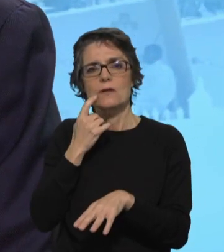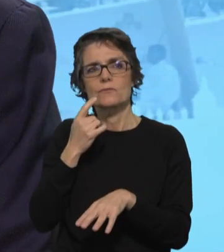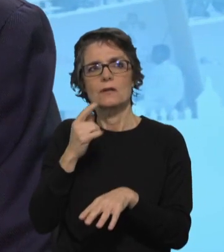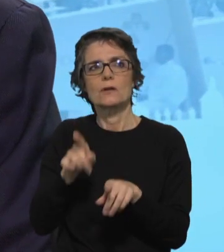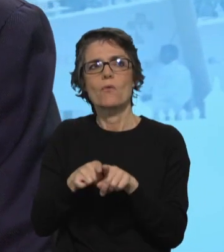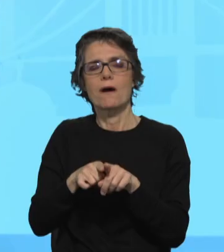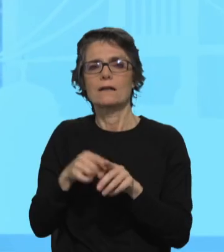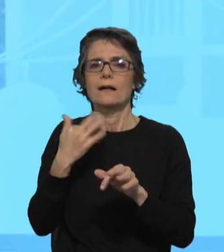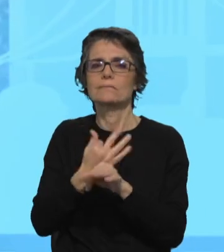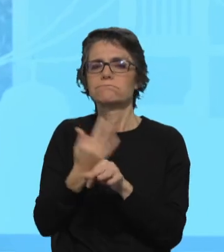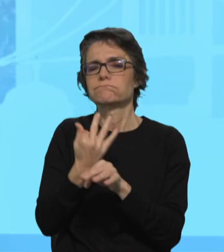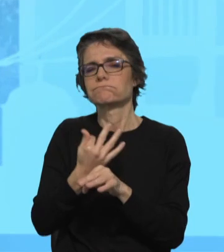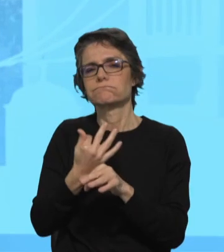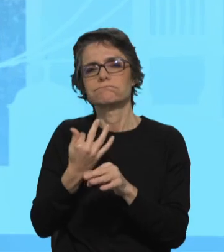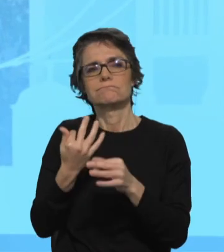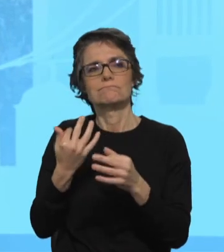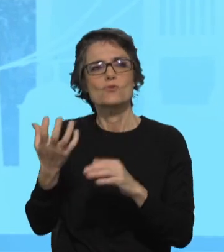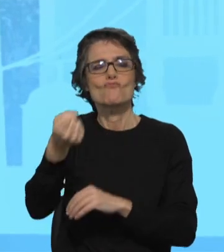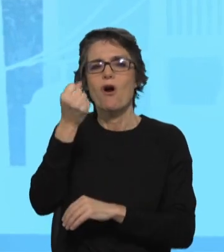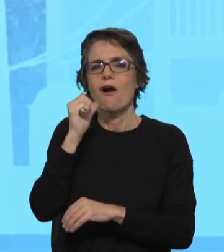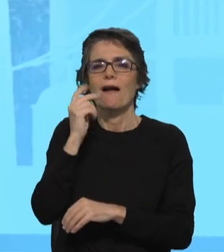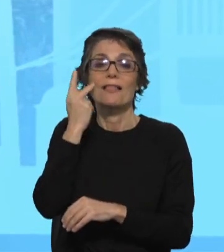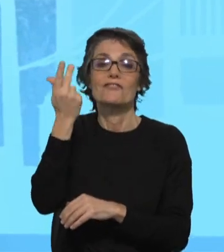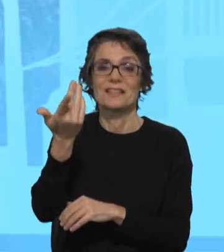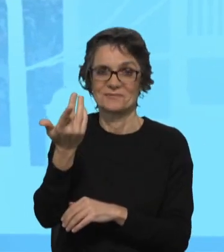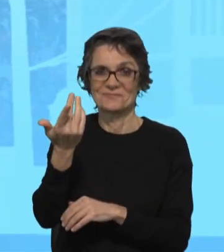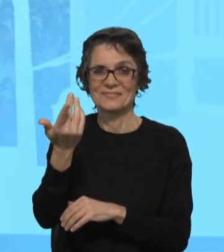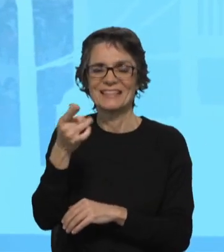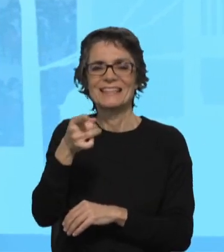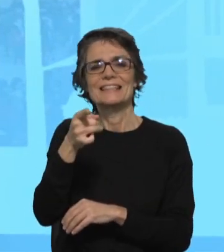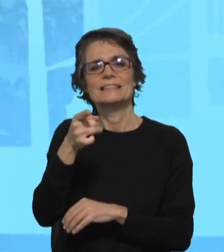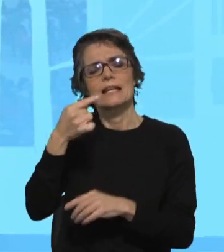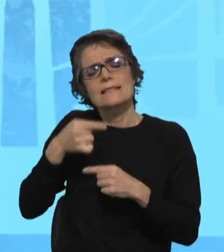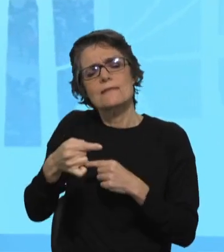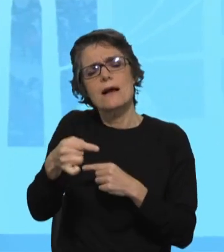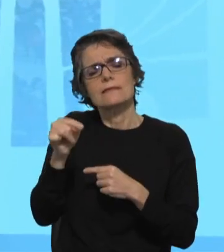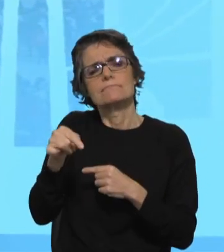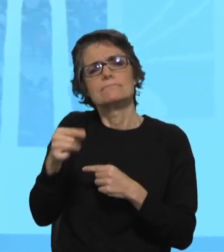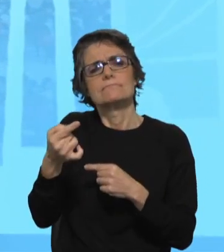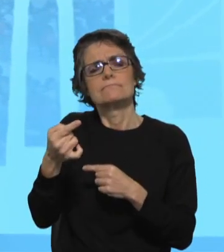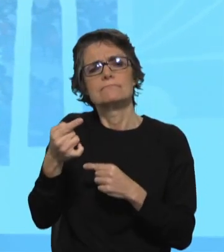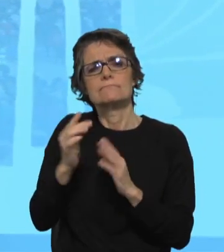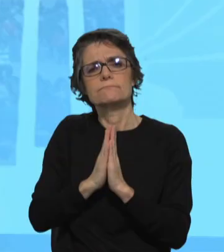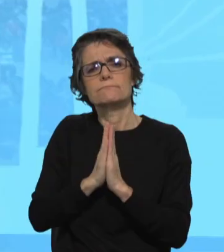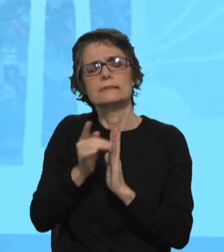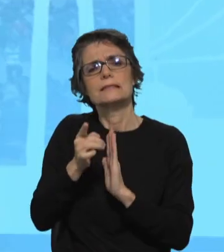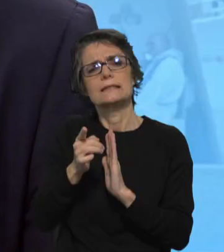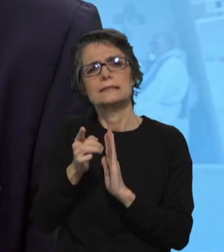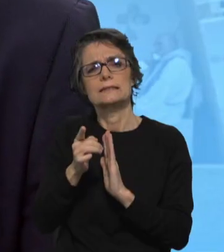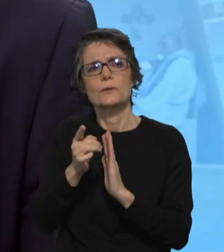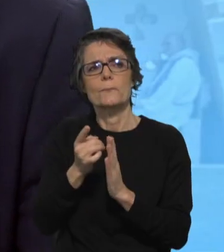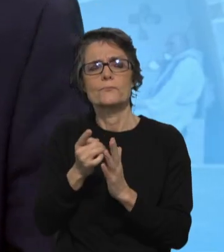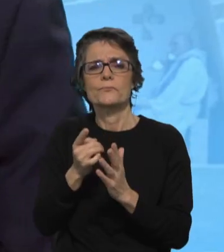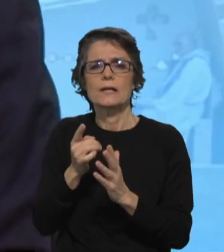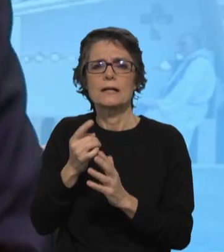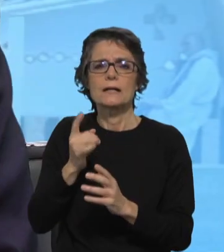celebração realmente dessa vitória da vida sobre a morte, que lugar tem esta Semana Santa neste caminho que nos é apresentado? Claramente,